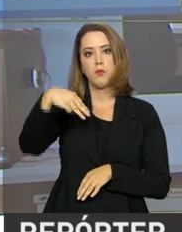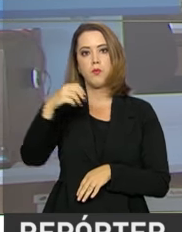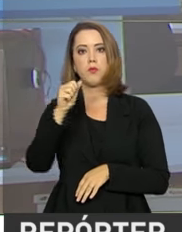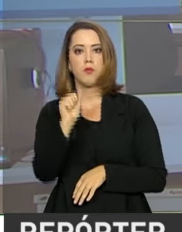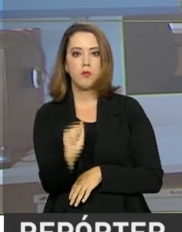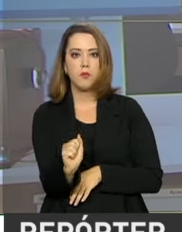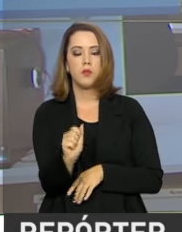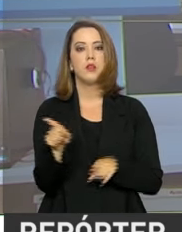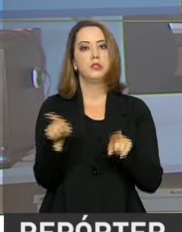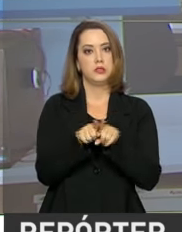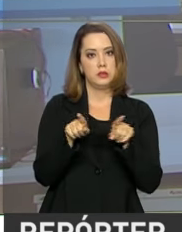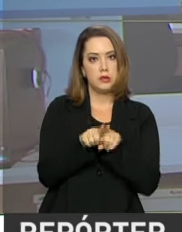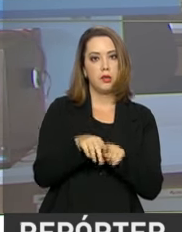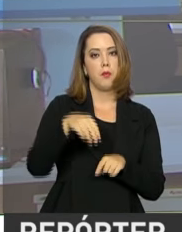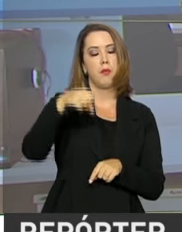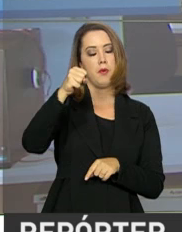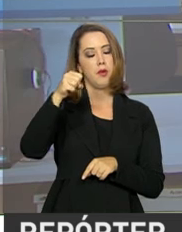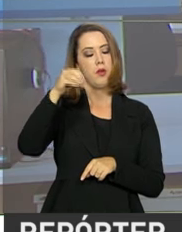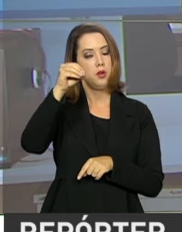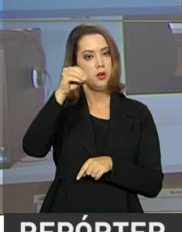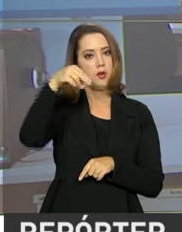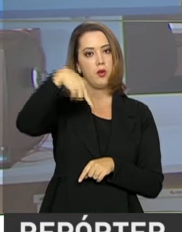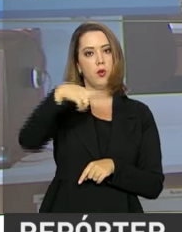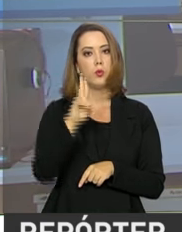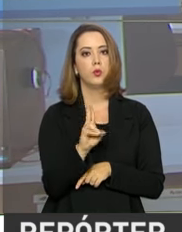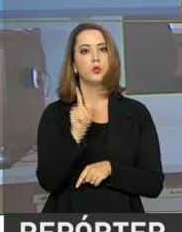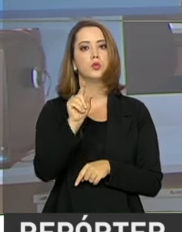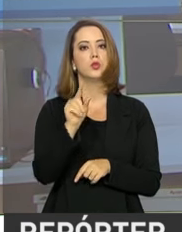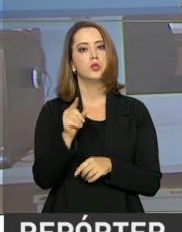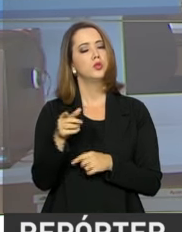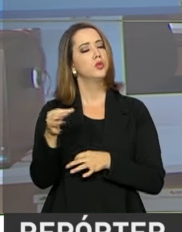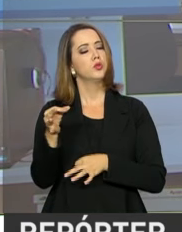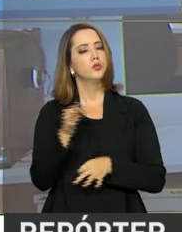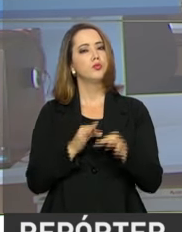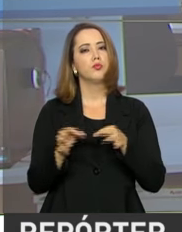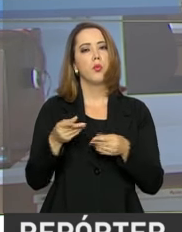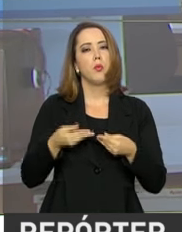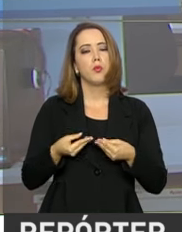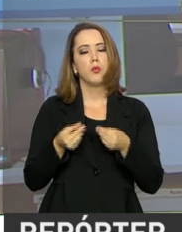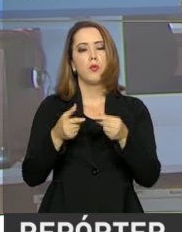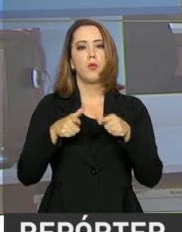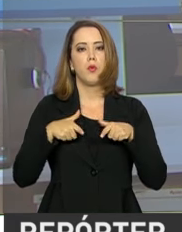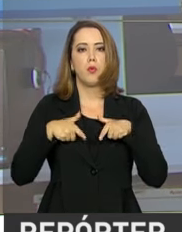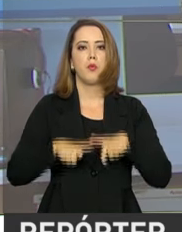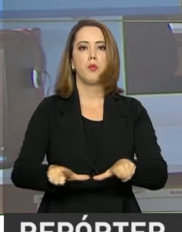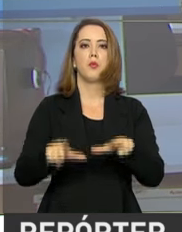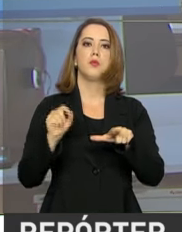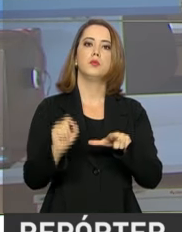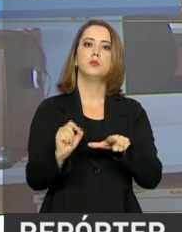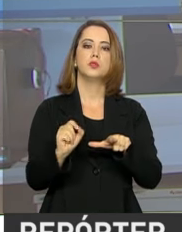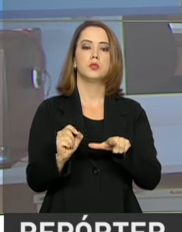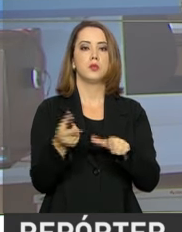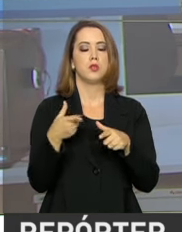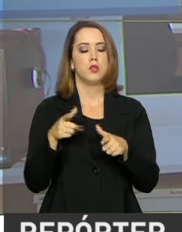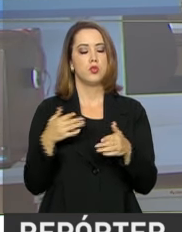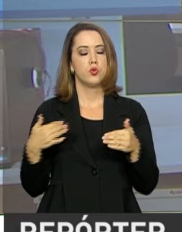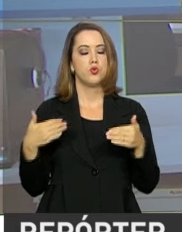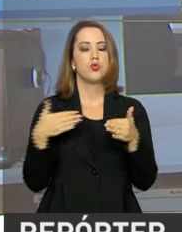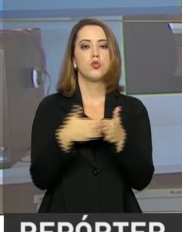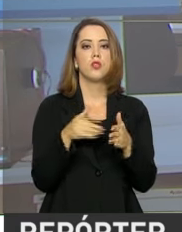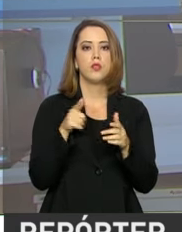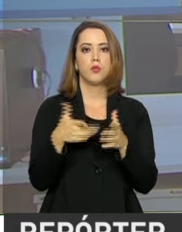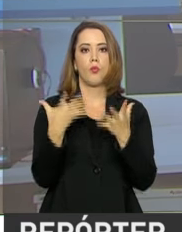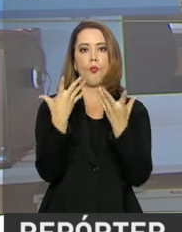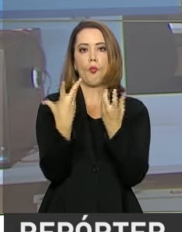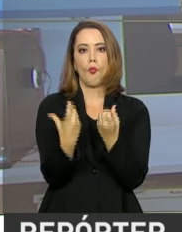O Ministério do Meio Ambiente e as Nações Unidas premiam iniciativas de enfrentamento à desertificação e o governo apresenta um